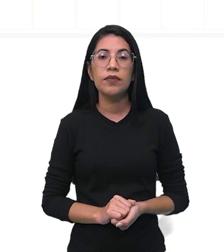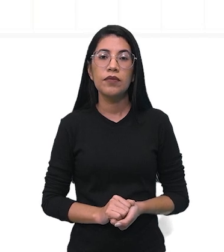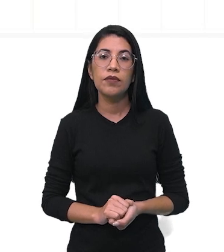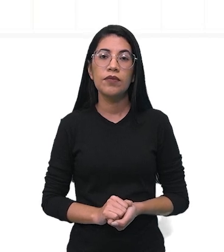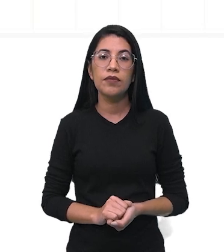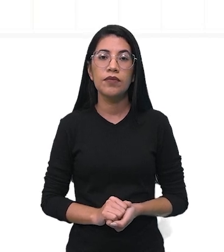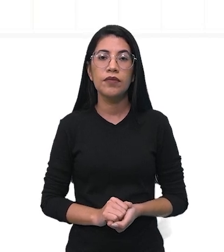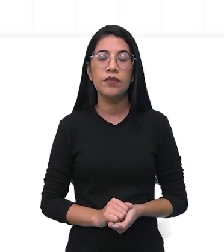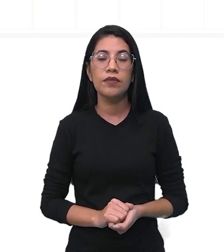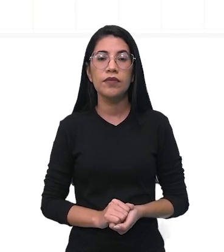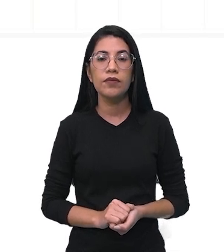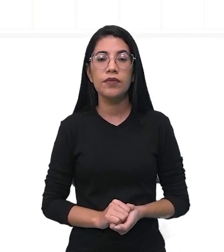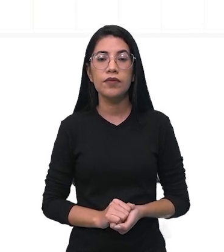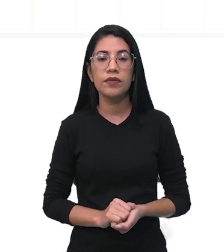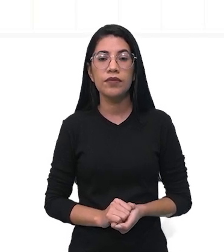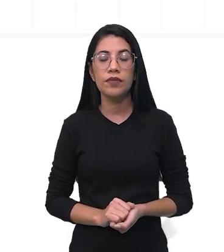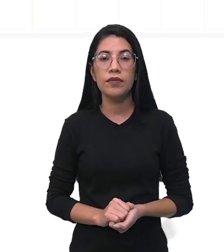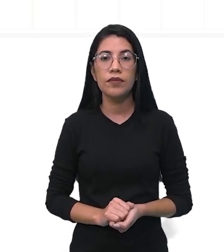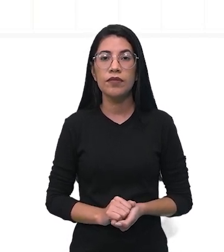R$